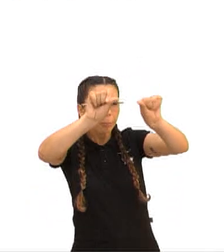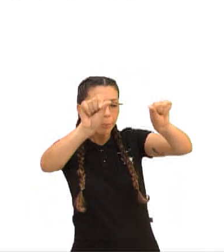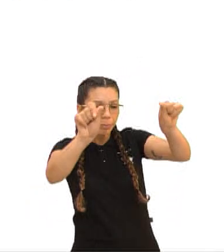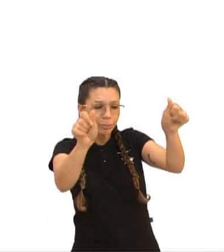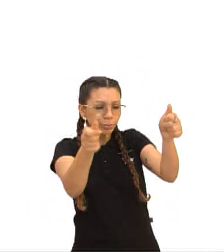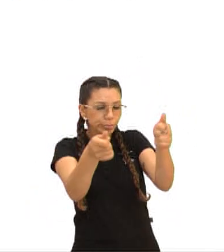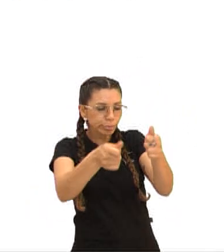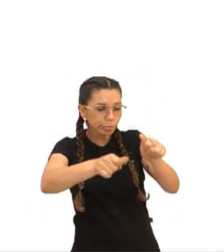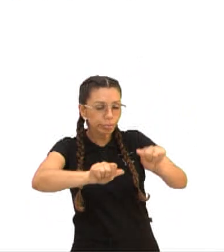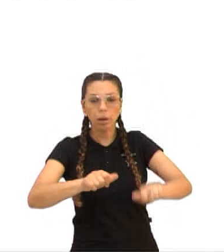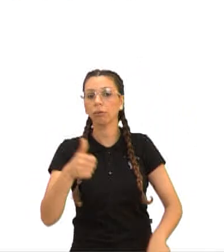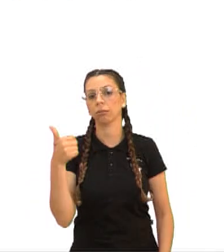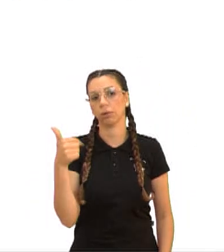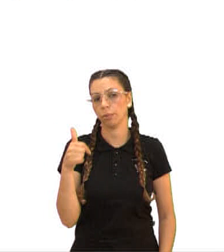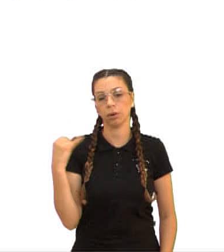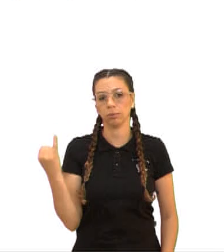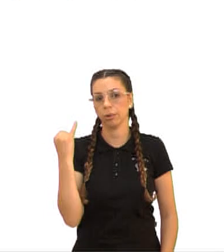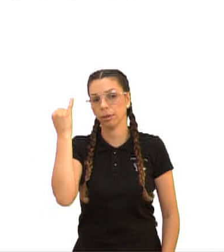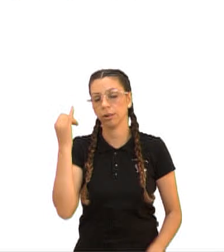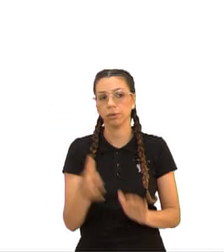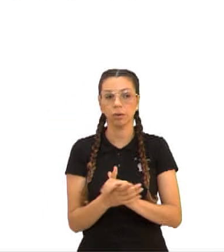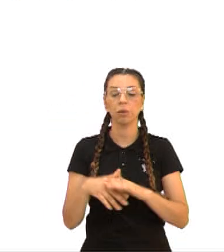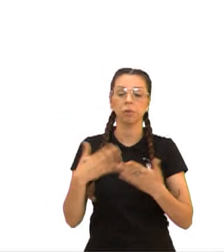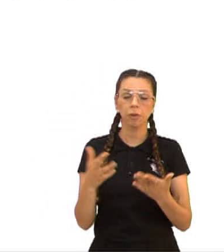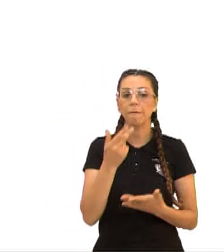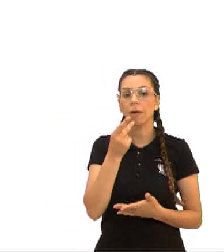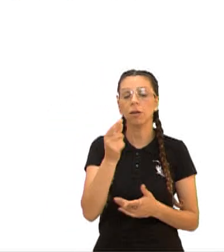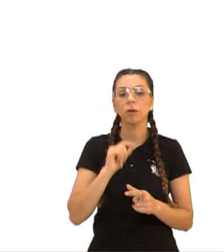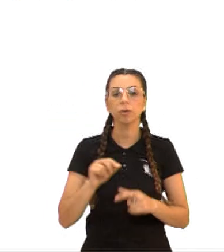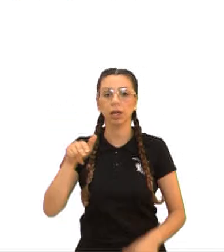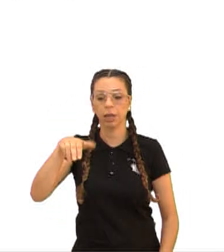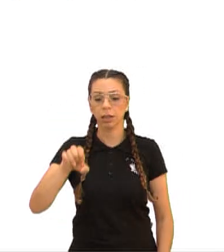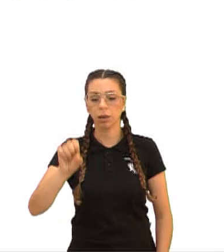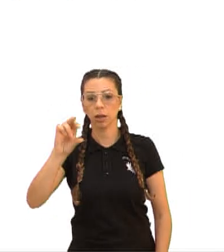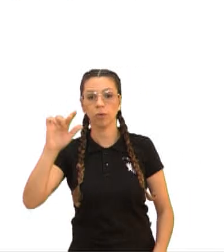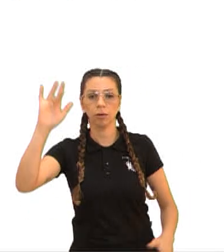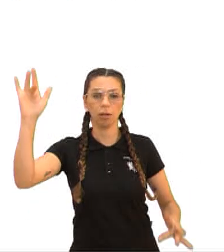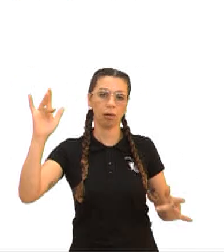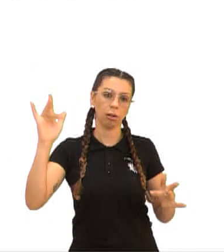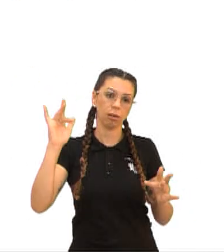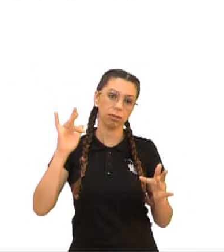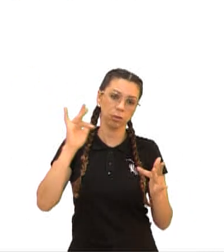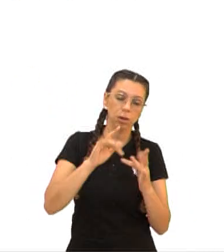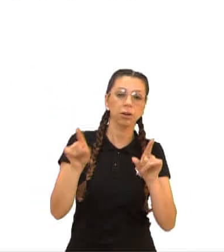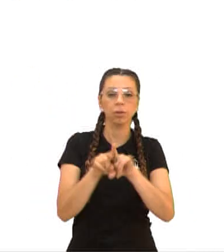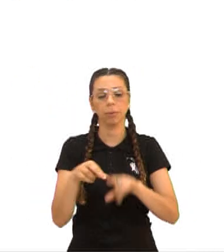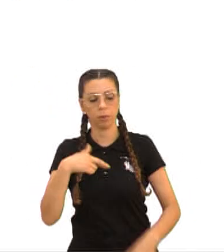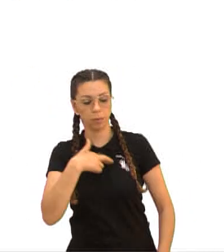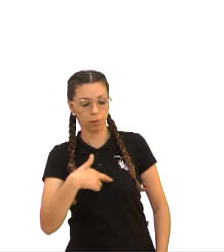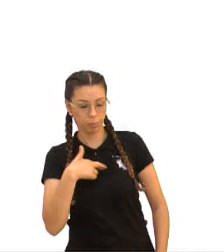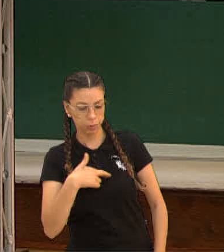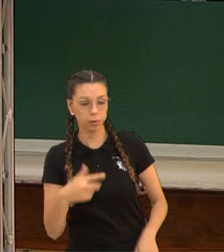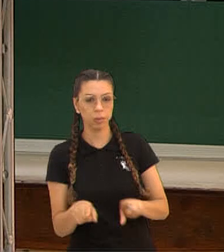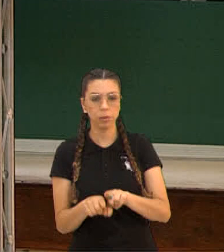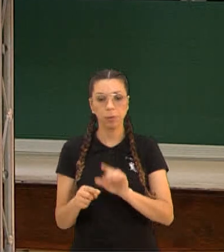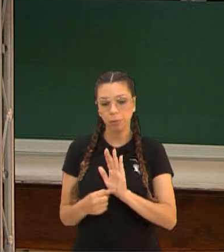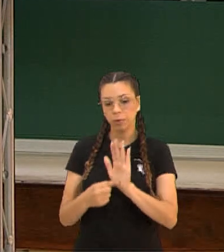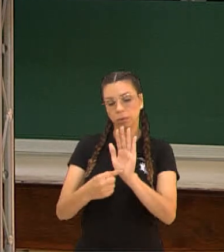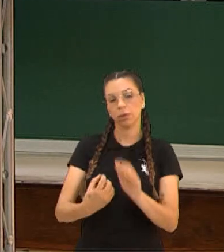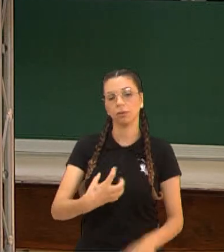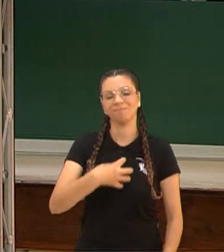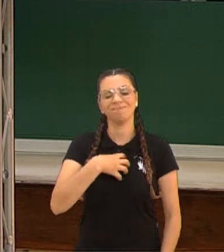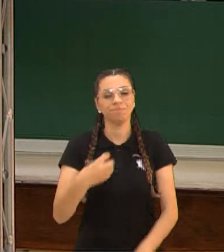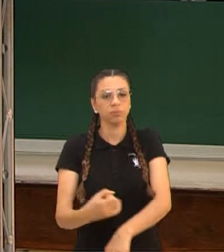está falando aqui romantismo. Né? O Millet retratava os trabalhadores com suas dores, que foi o início do